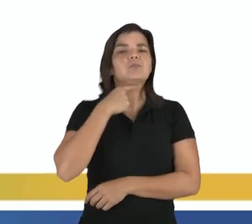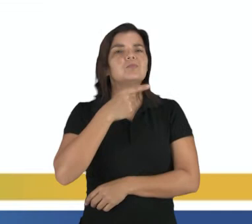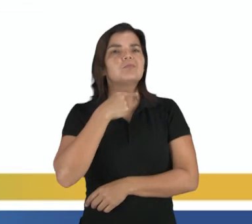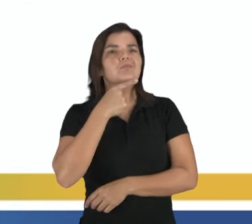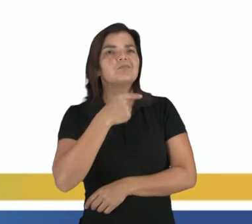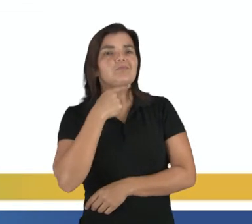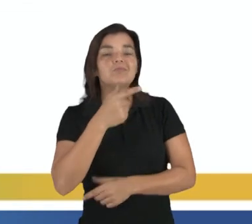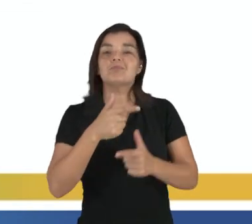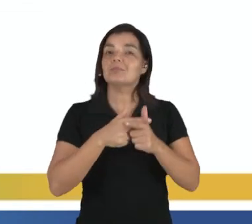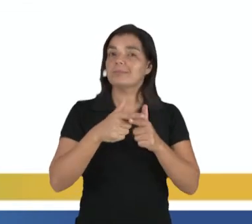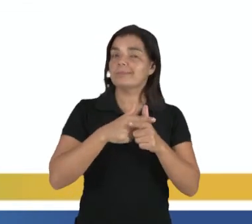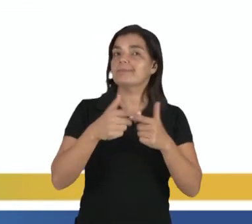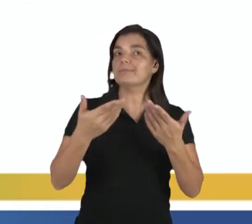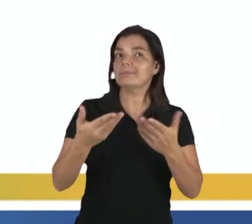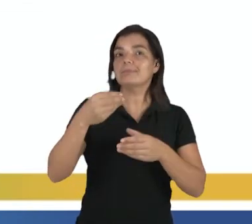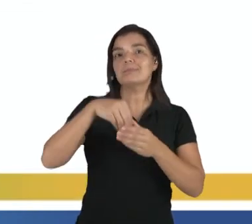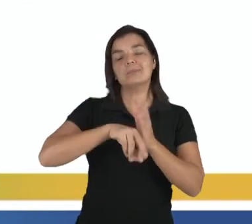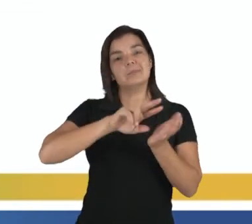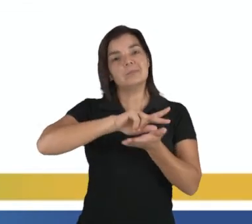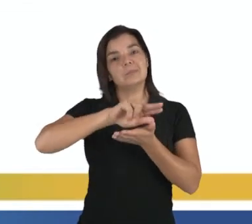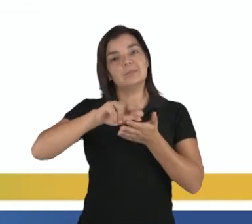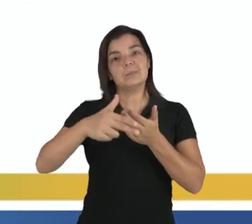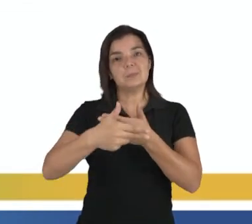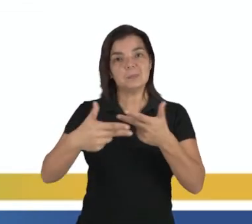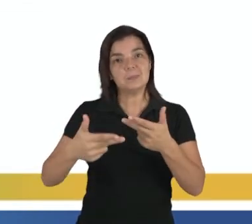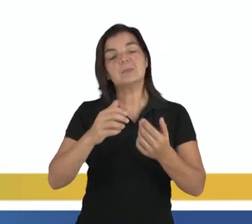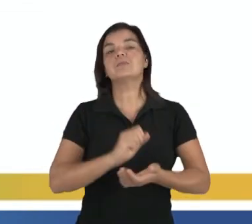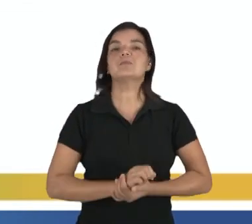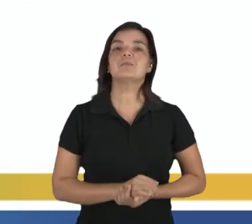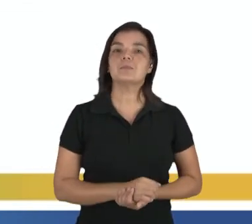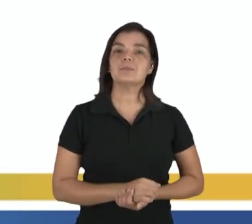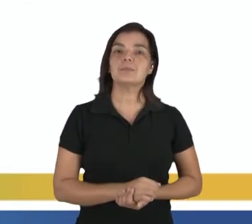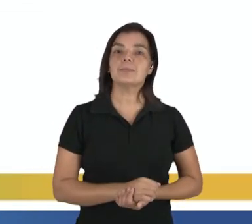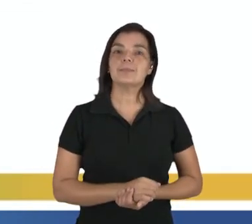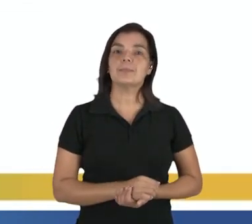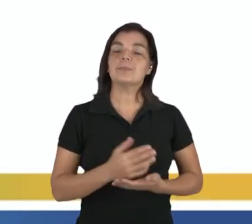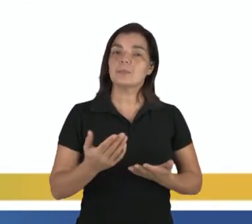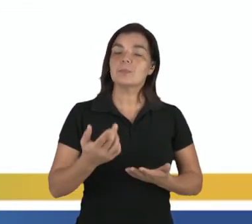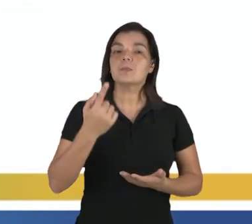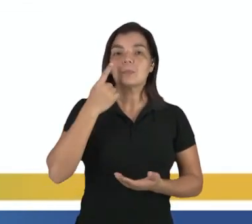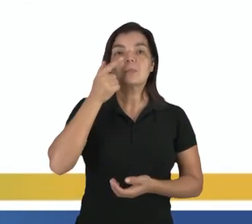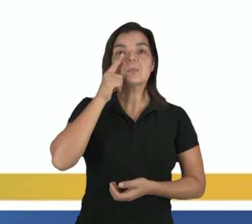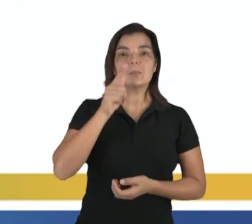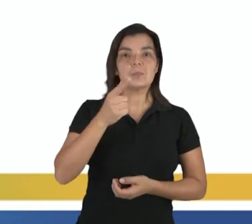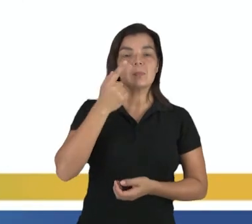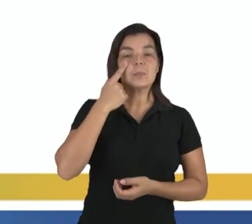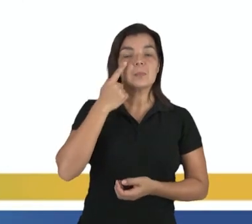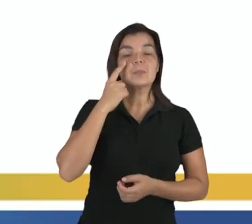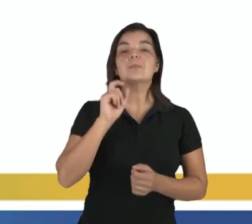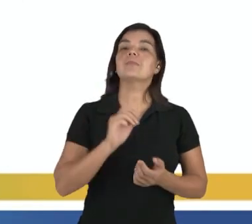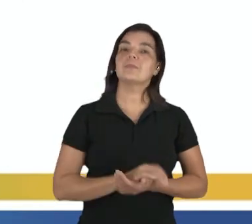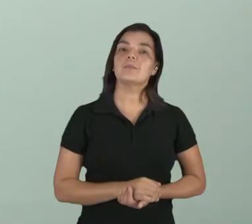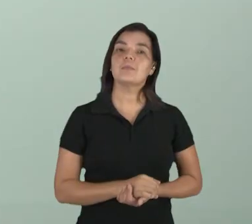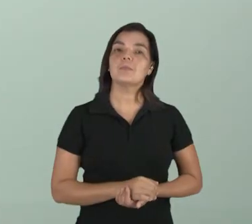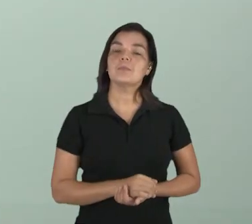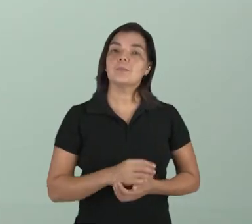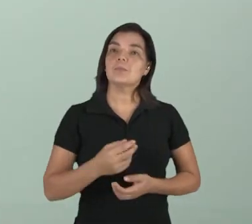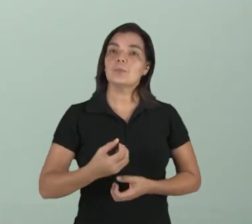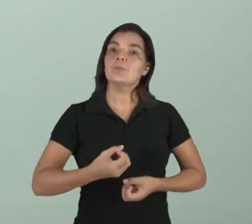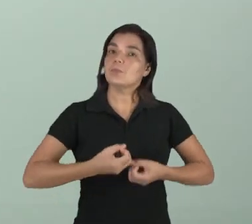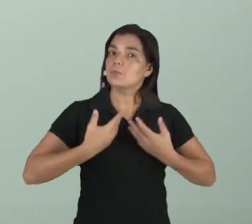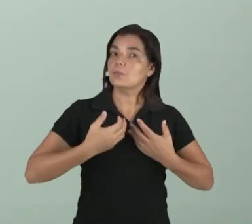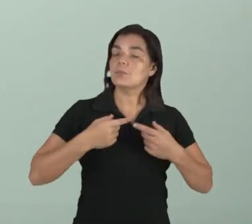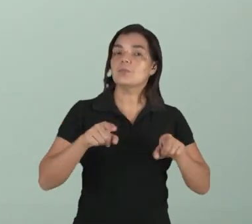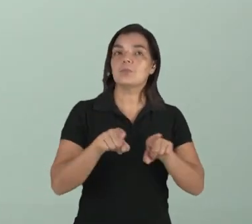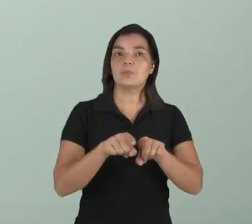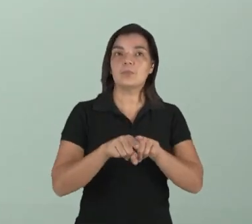dúvidas diante de um problema e dentre outras coisas, que a gente consegue observar que o poema do Carlos